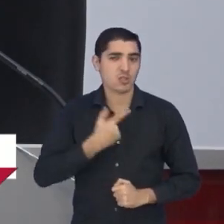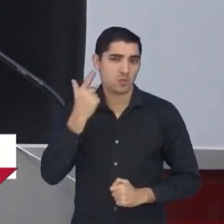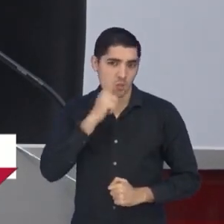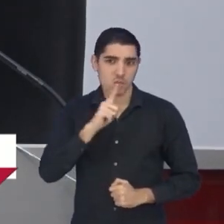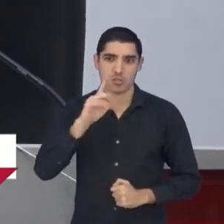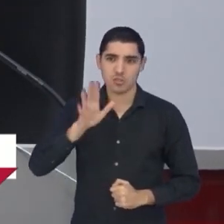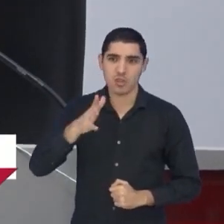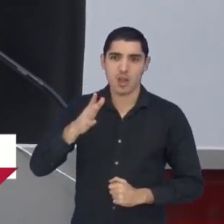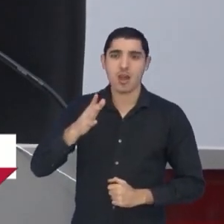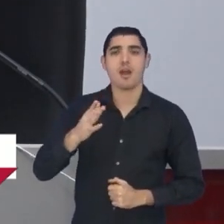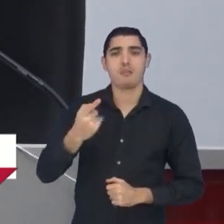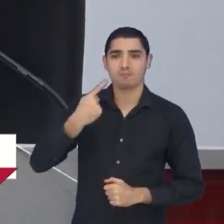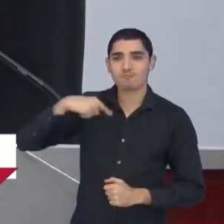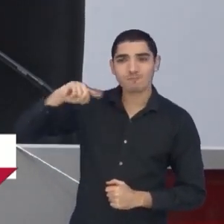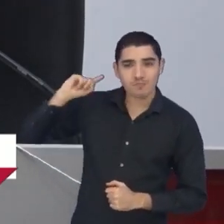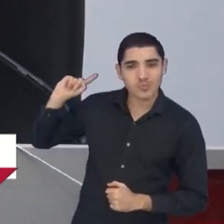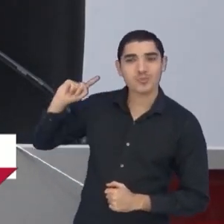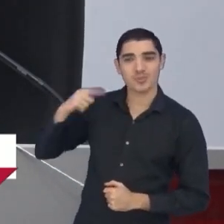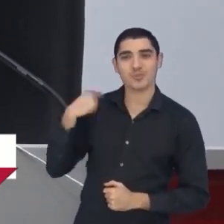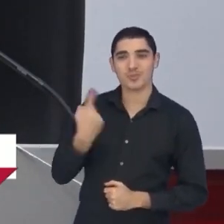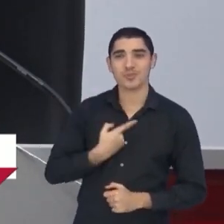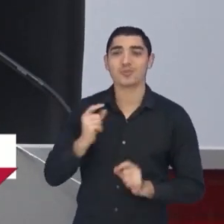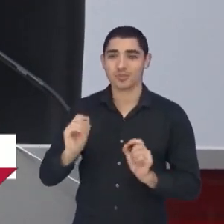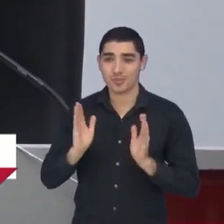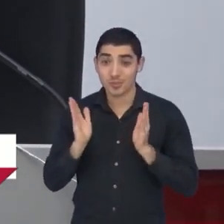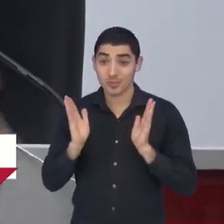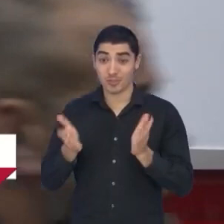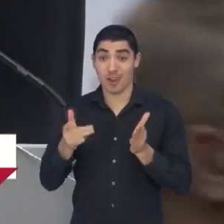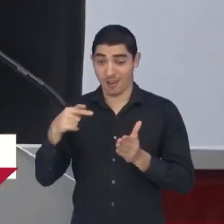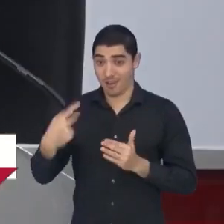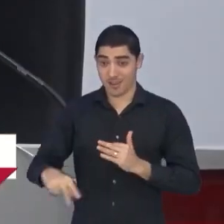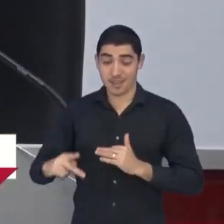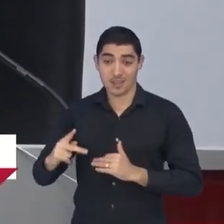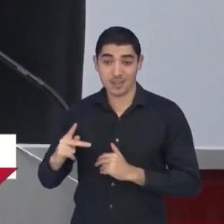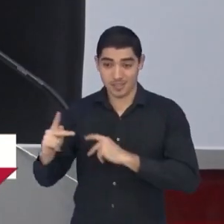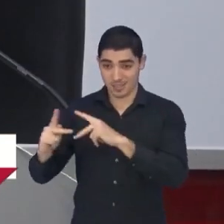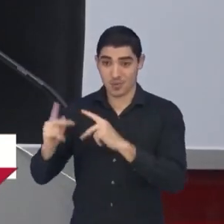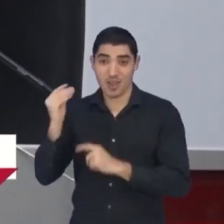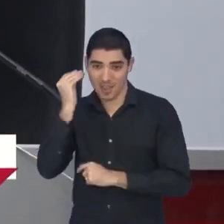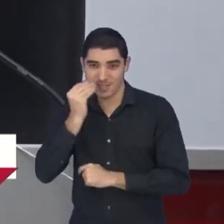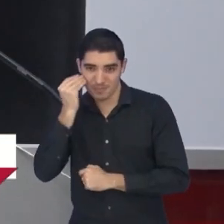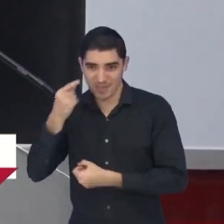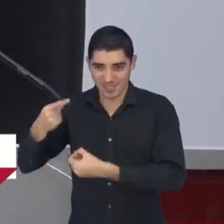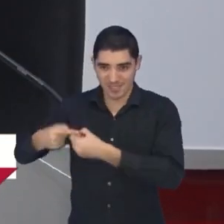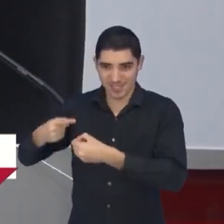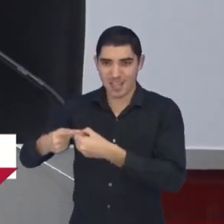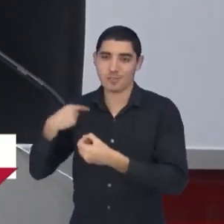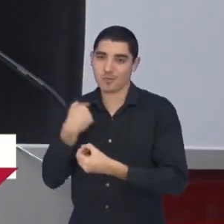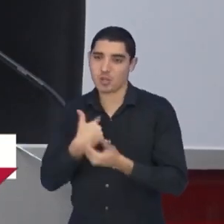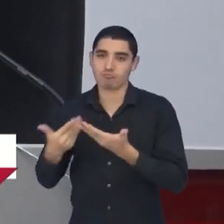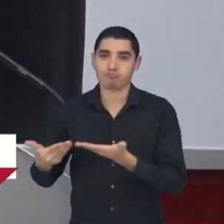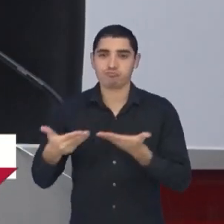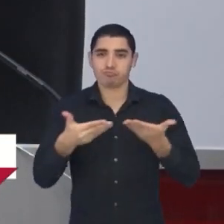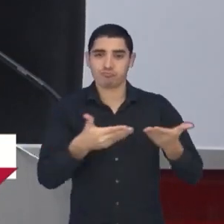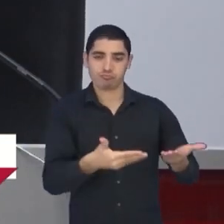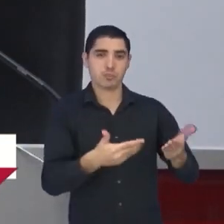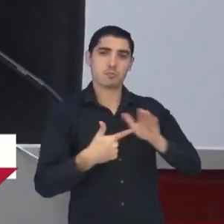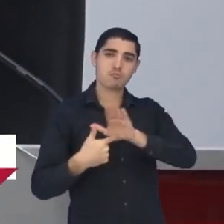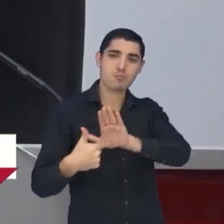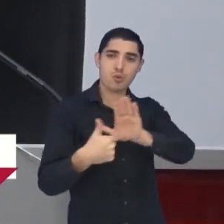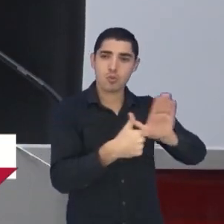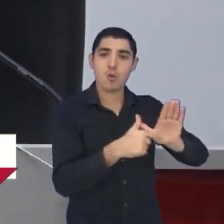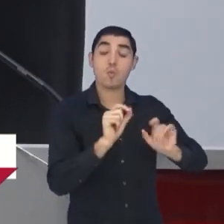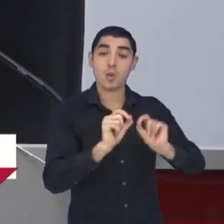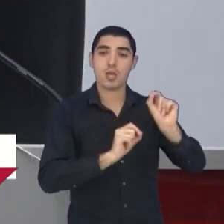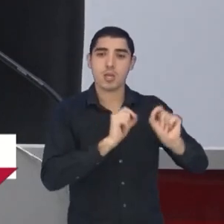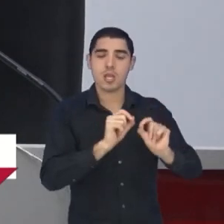recente de inclusive levar a experiência de São José para para um debate sobre cidades inteligentes foi